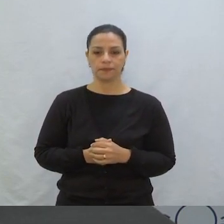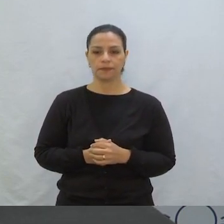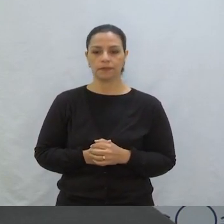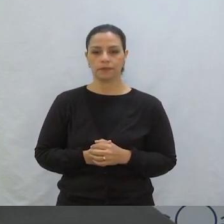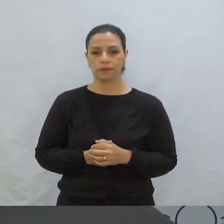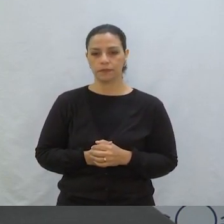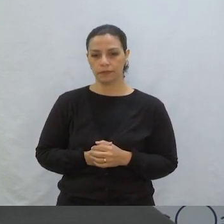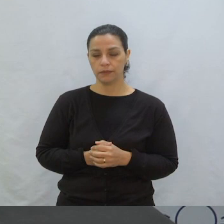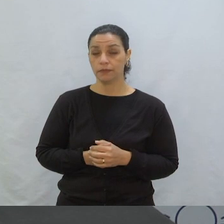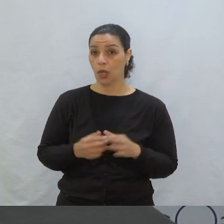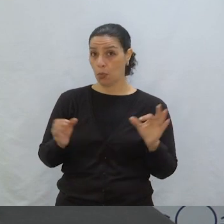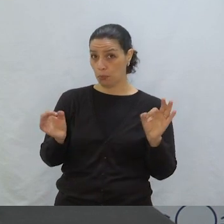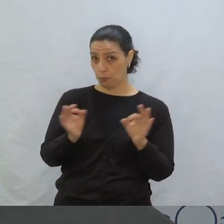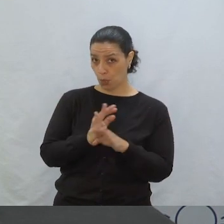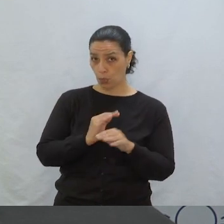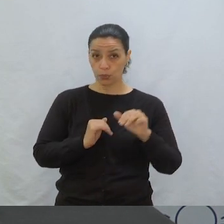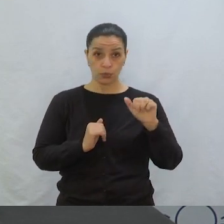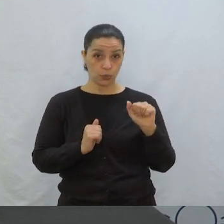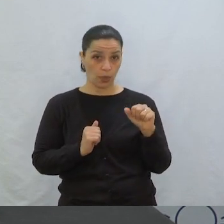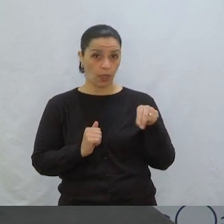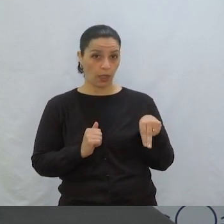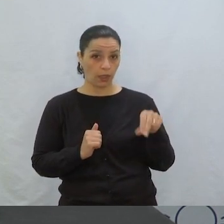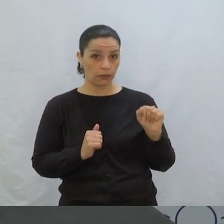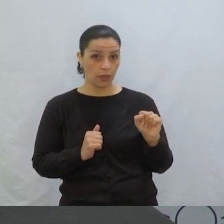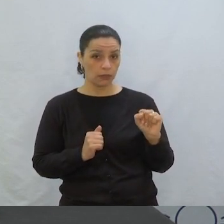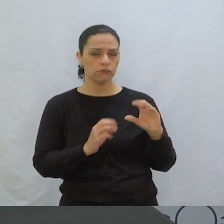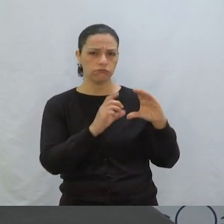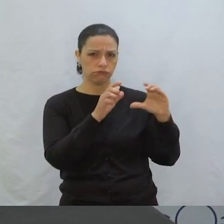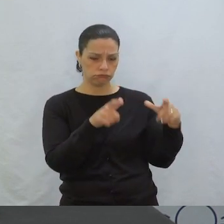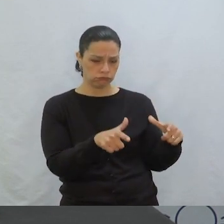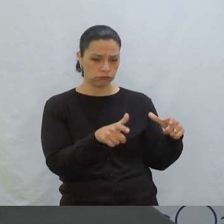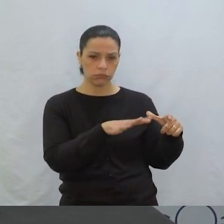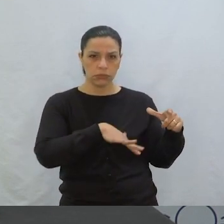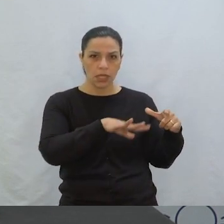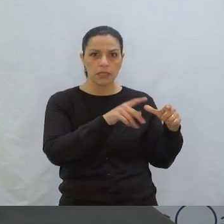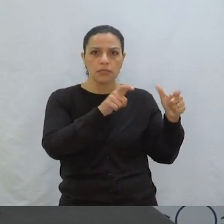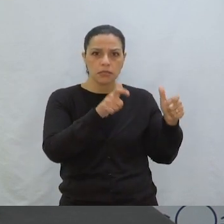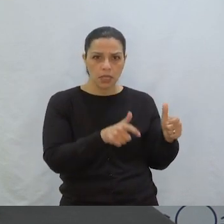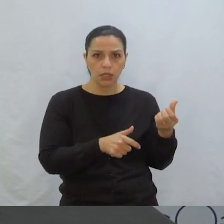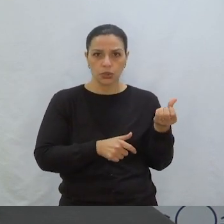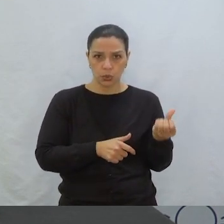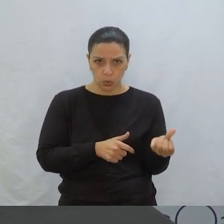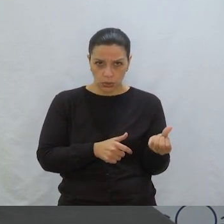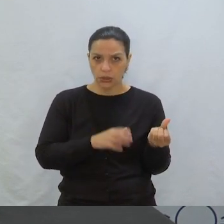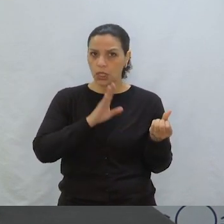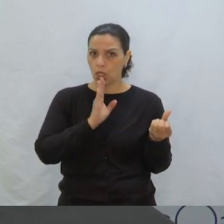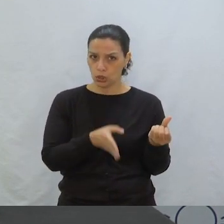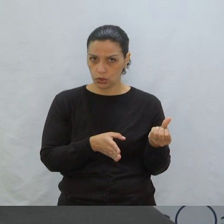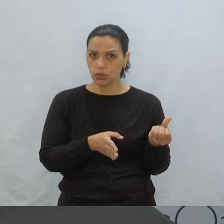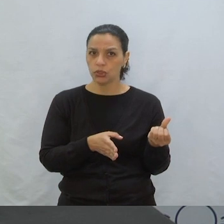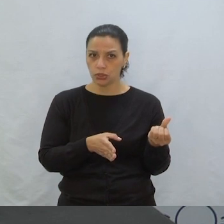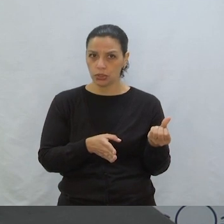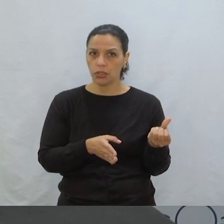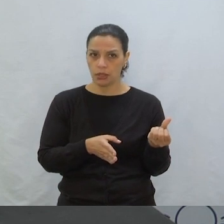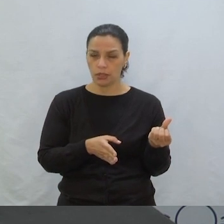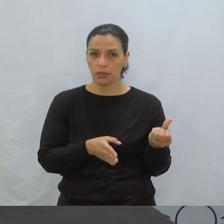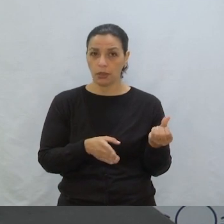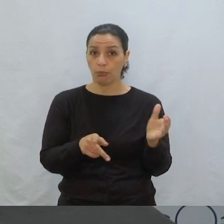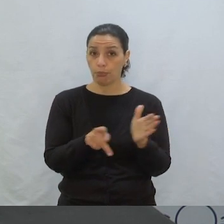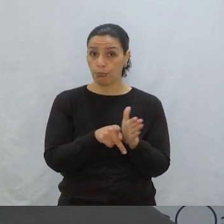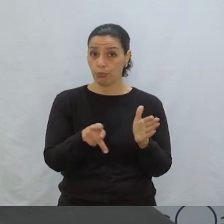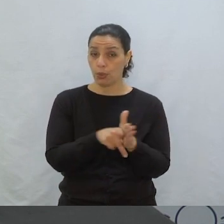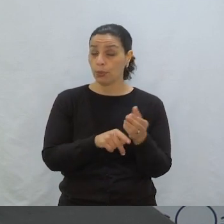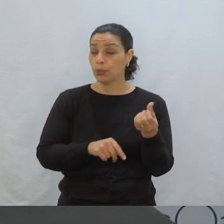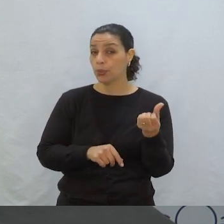6. Então, já separamos a quantidade aqui de 6 tampinhas, equivalente, que é igual a 6